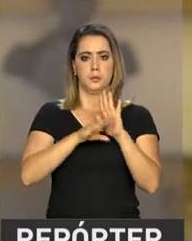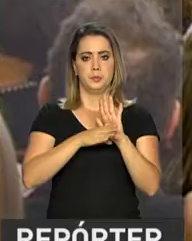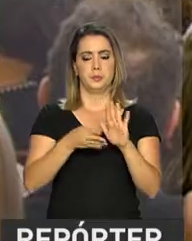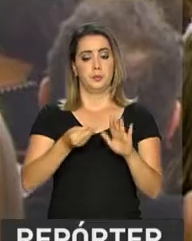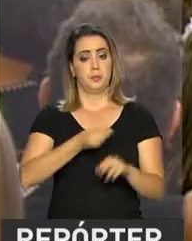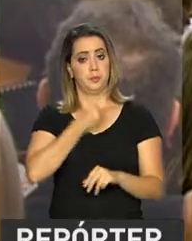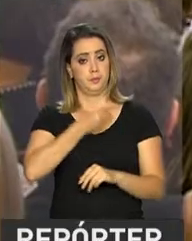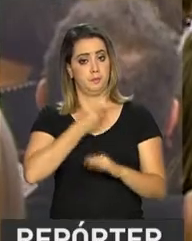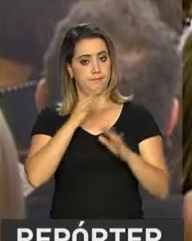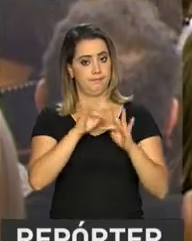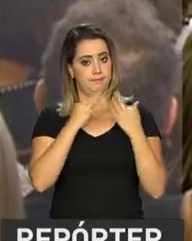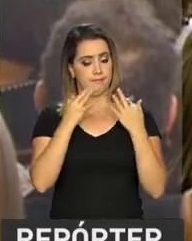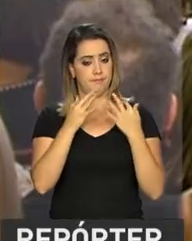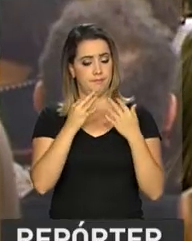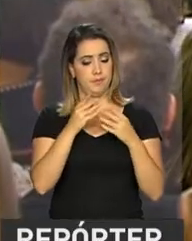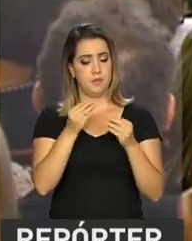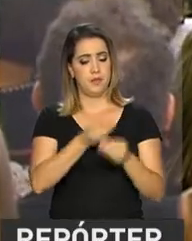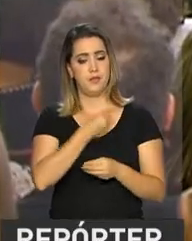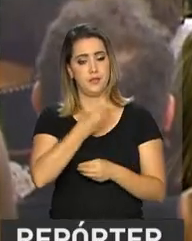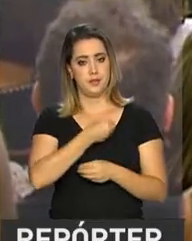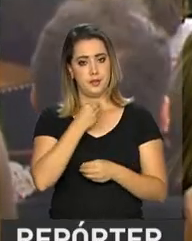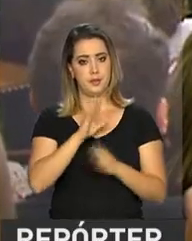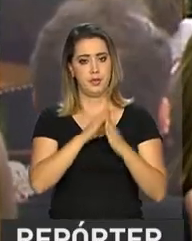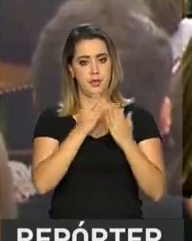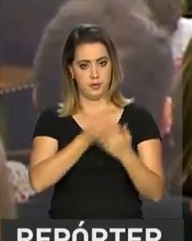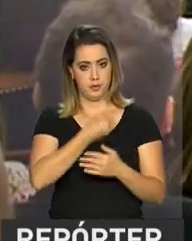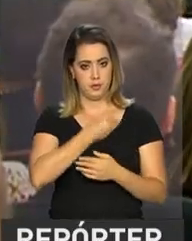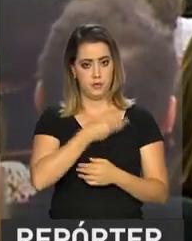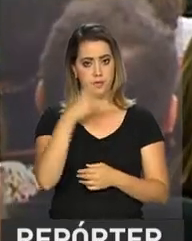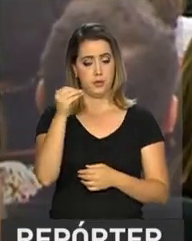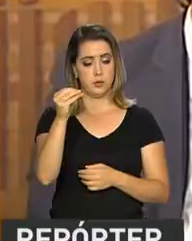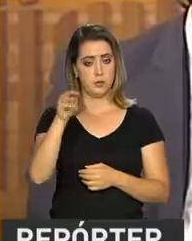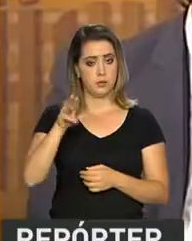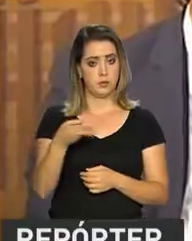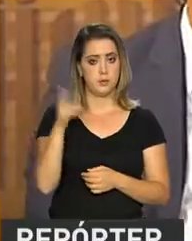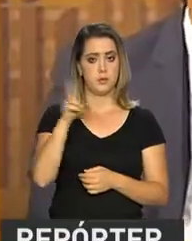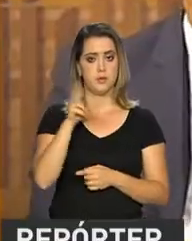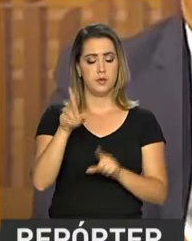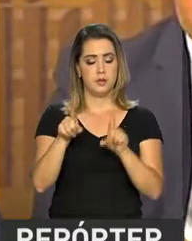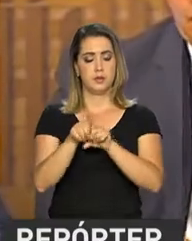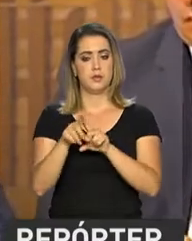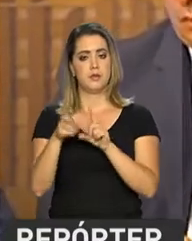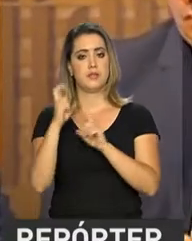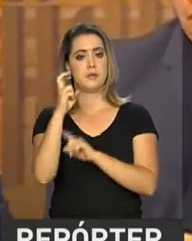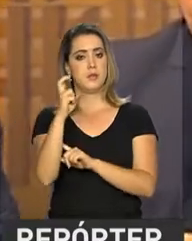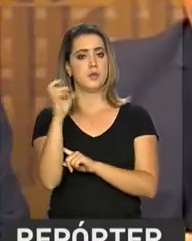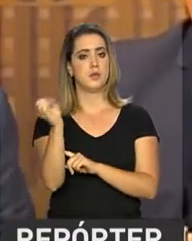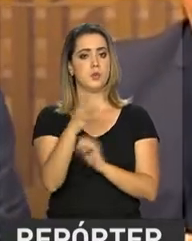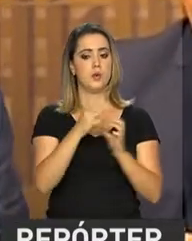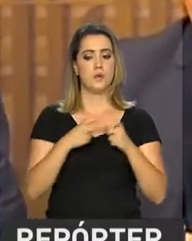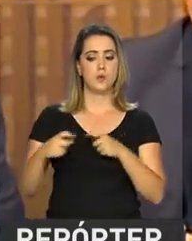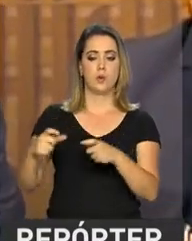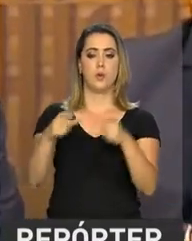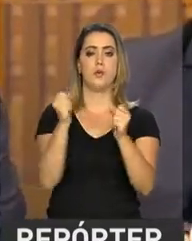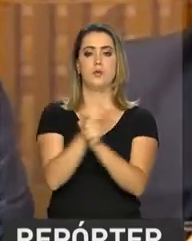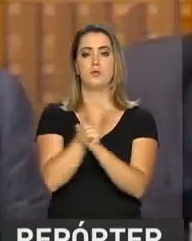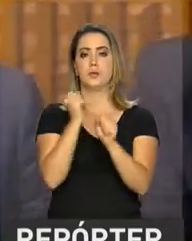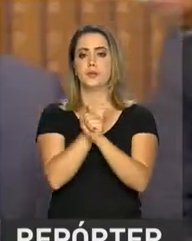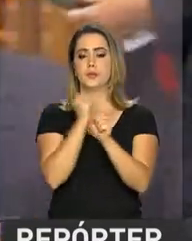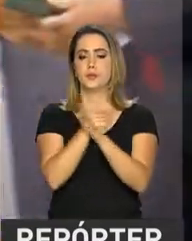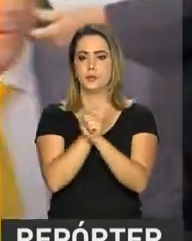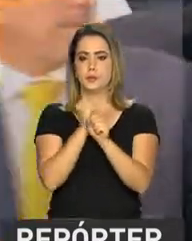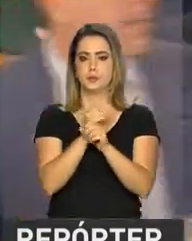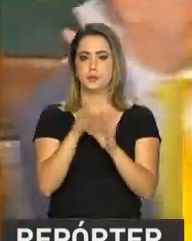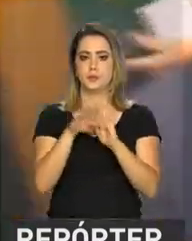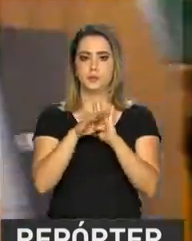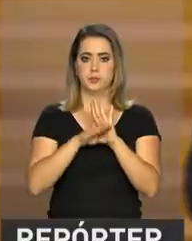vida no valor de 300 milhões de reais além disso cinco novos empreendimentos serão construídos no estado